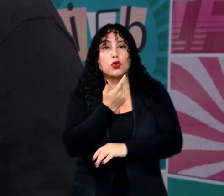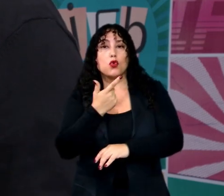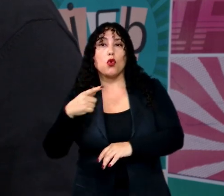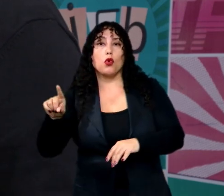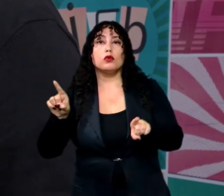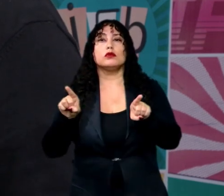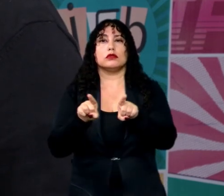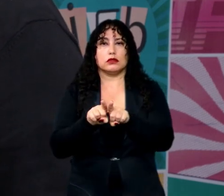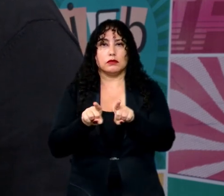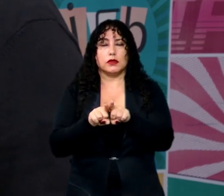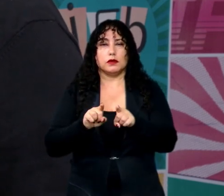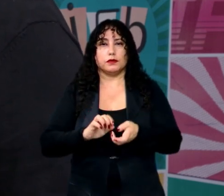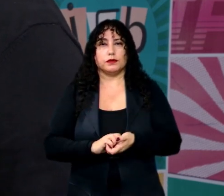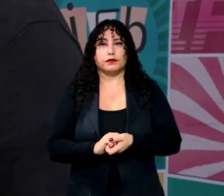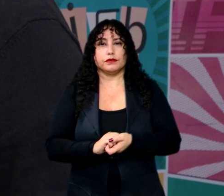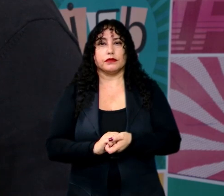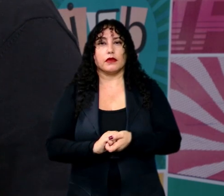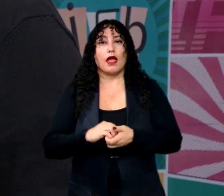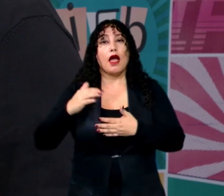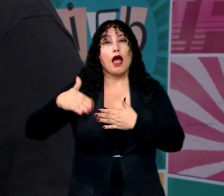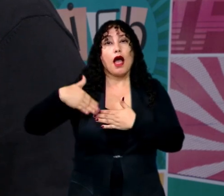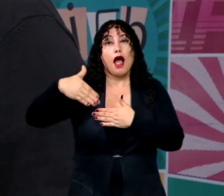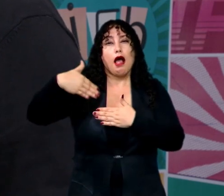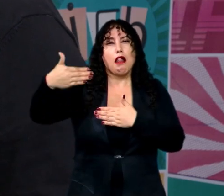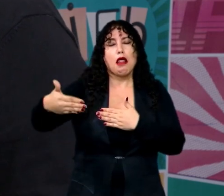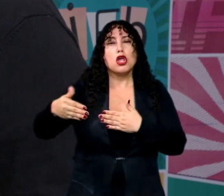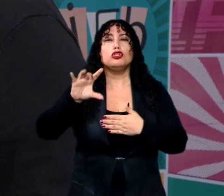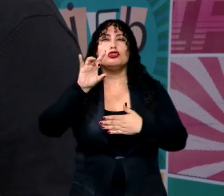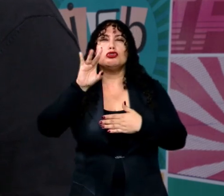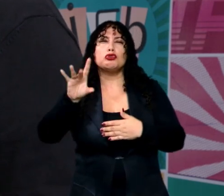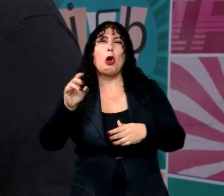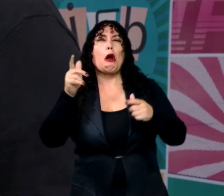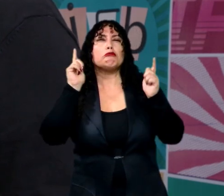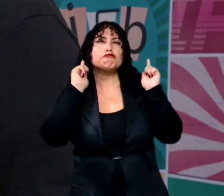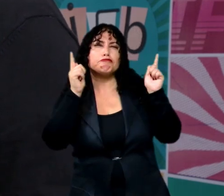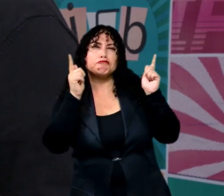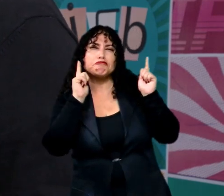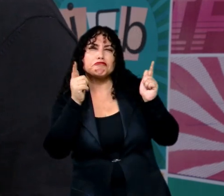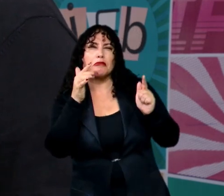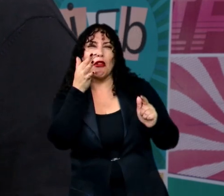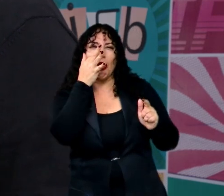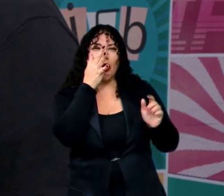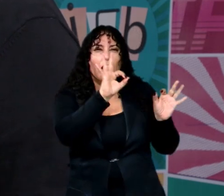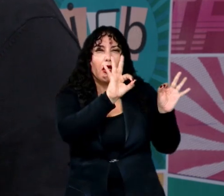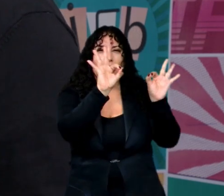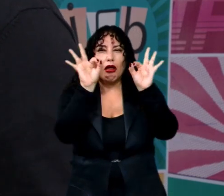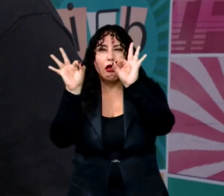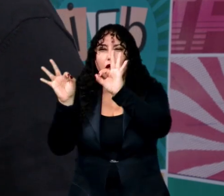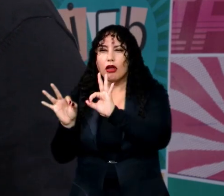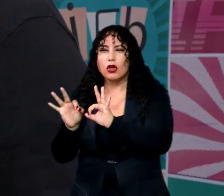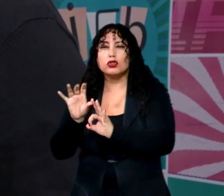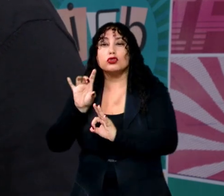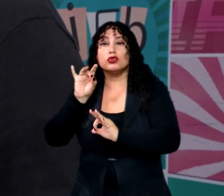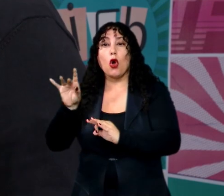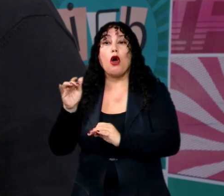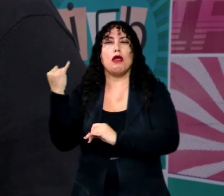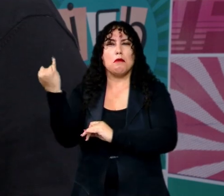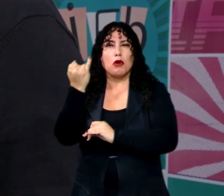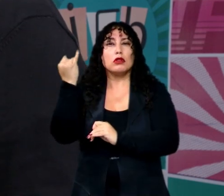né? Para além do entretenimento. O entretenimento é um campo importante das